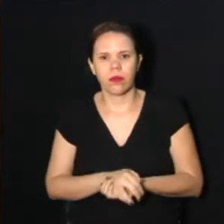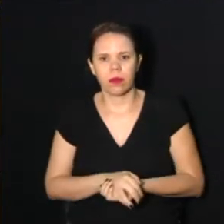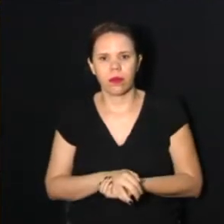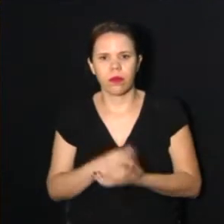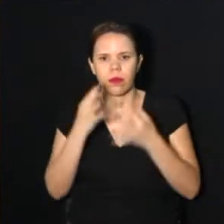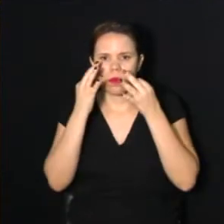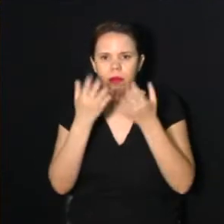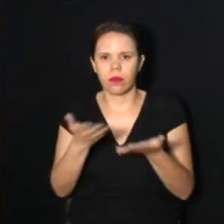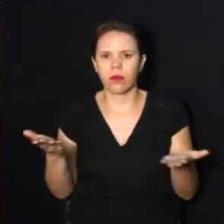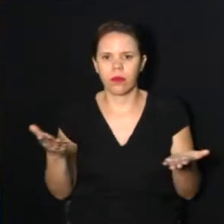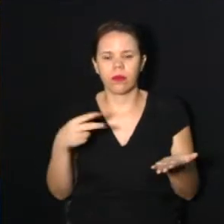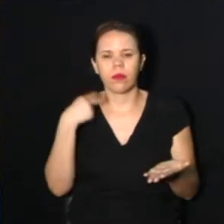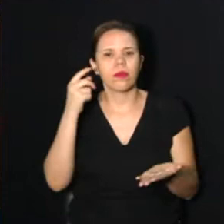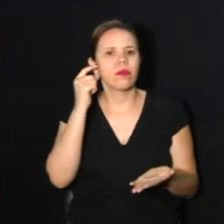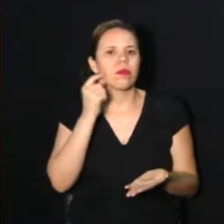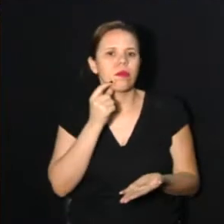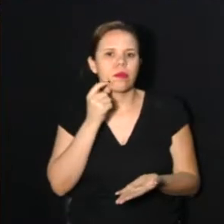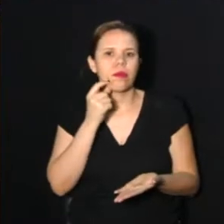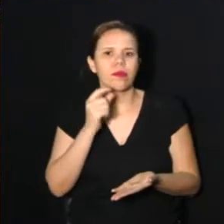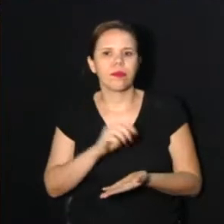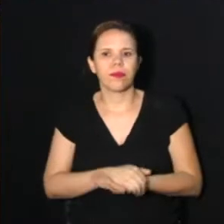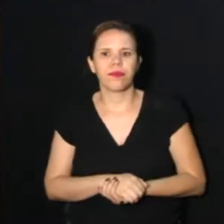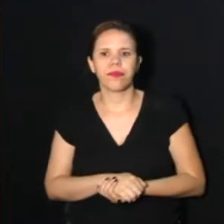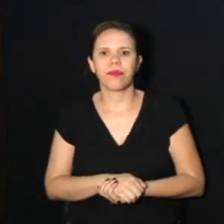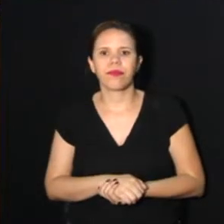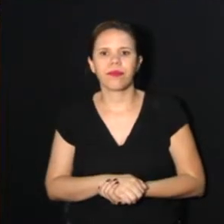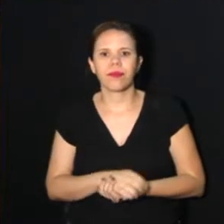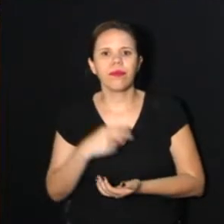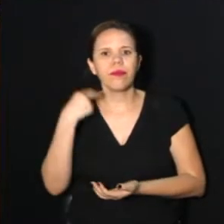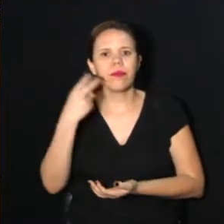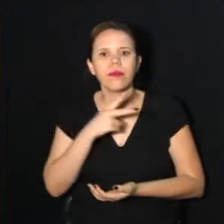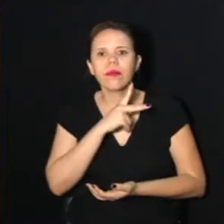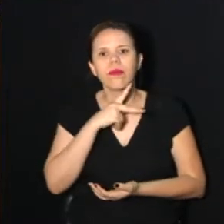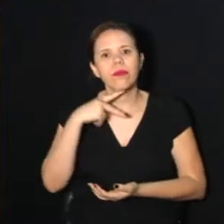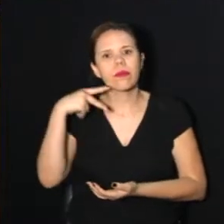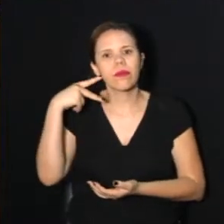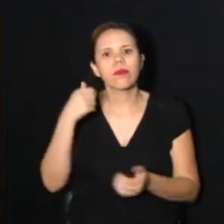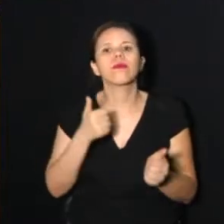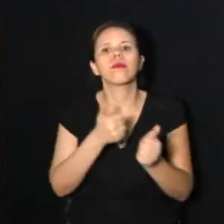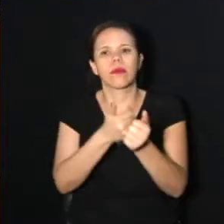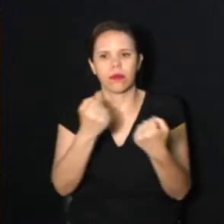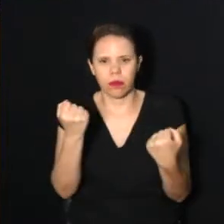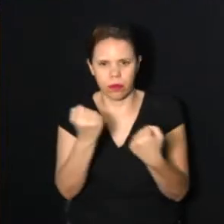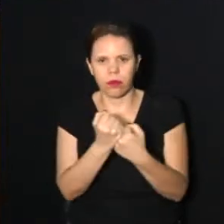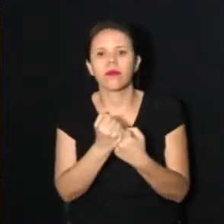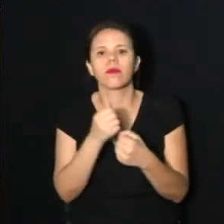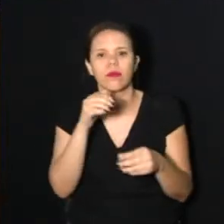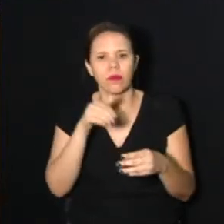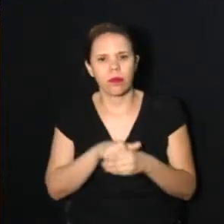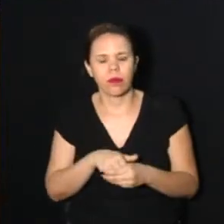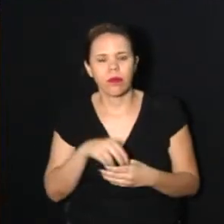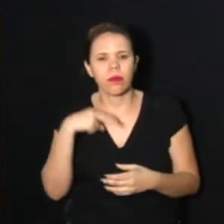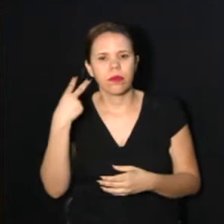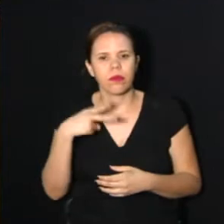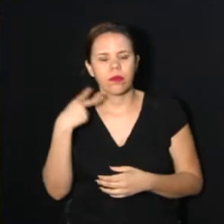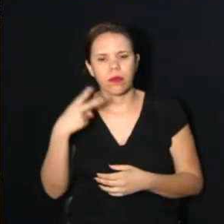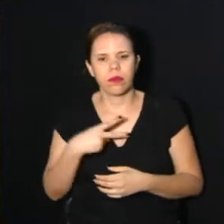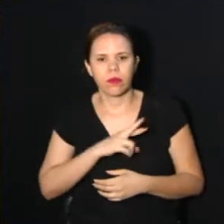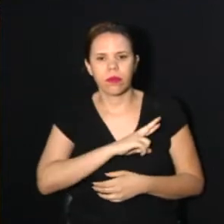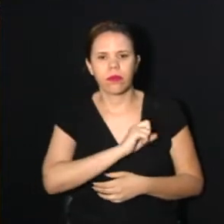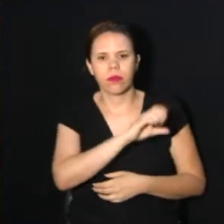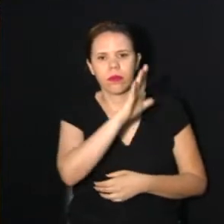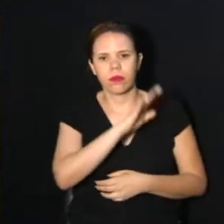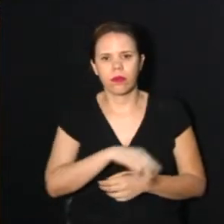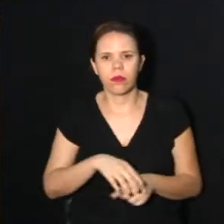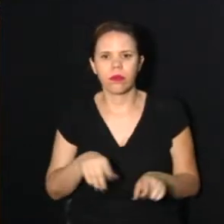senhor. Vereador Marcelo Silva. Eu acompanho o relator, senhor presidente. Vereador Pirmínio Monteiro. Acompanho o relator, meu voto é favorável. Vereador Rubens Gás.